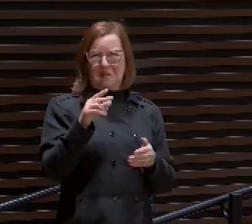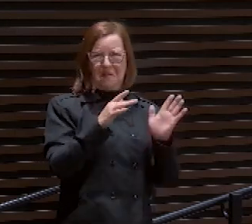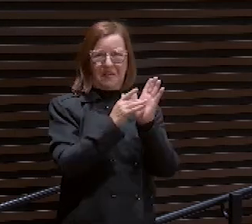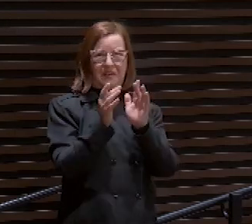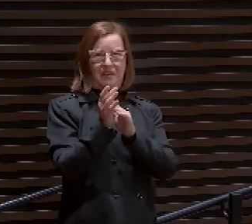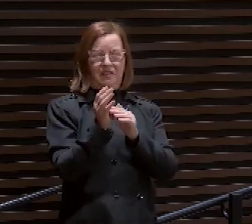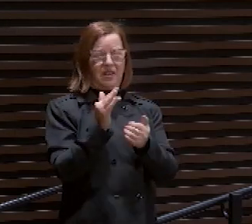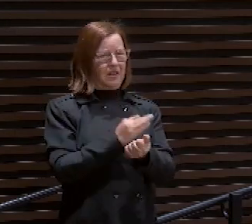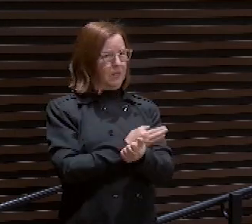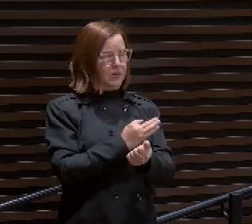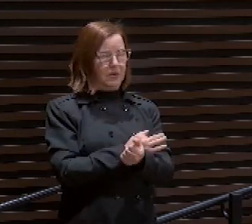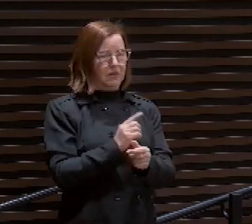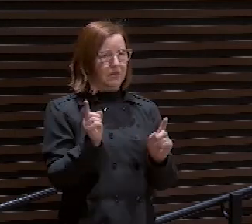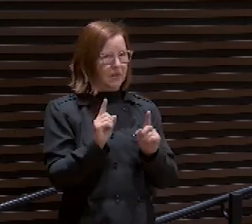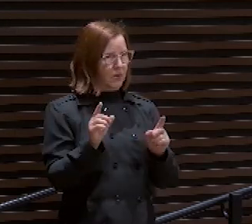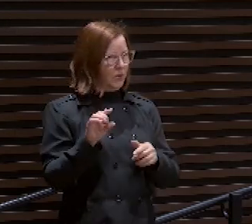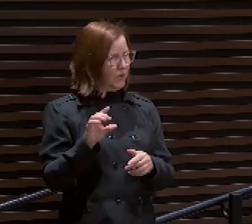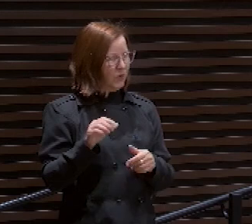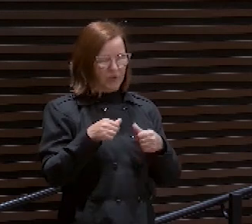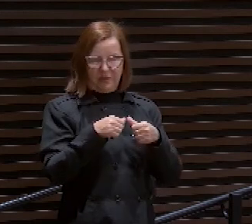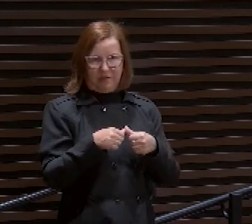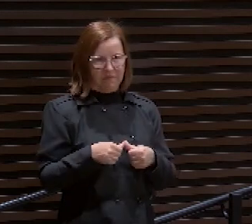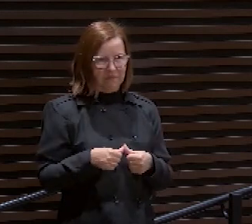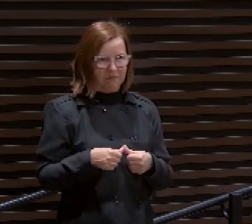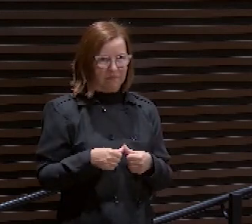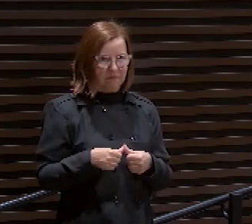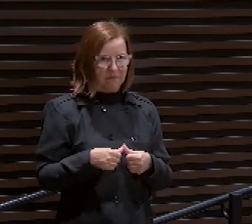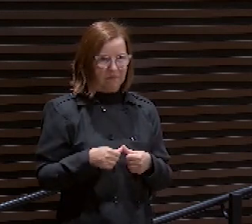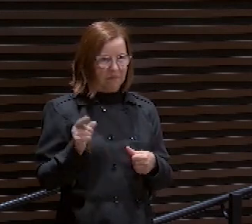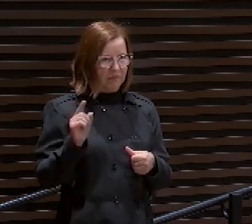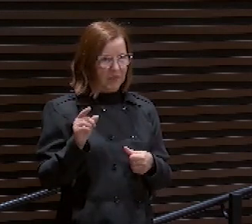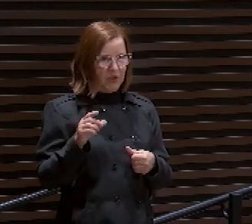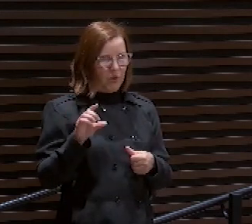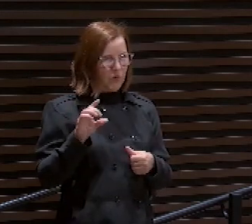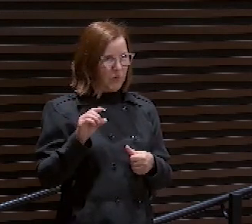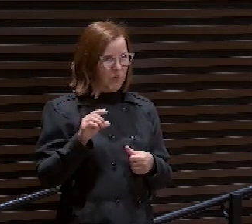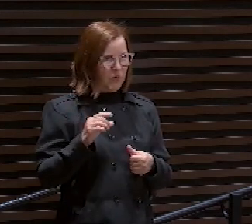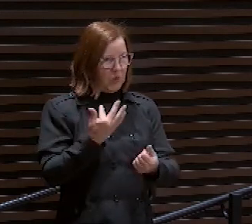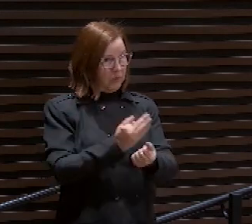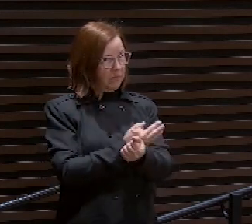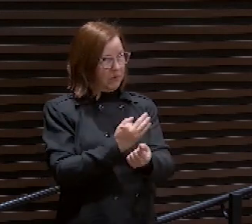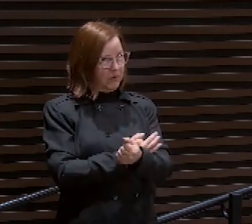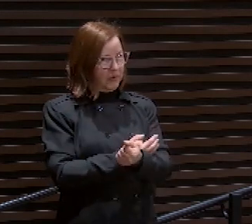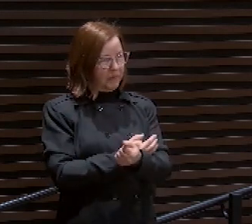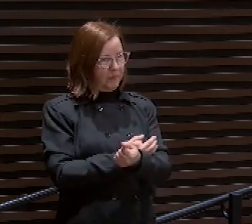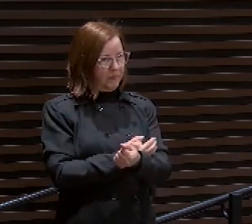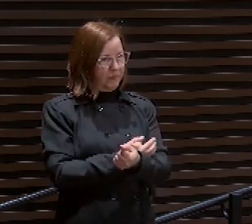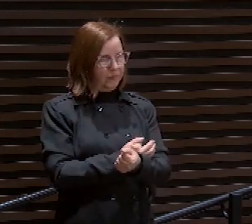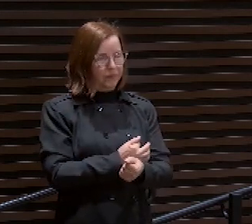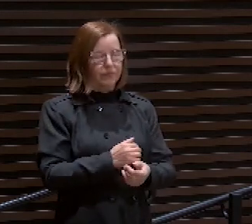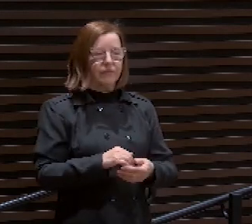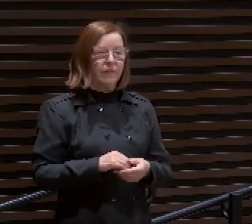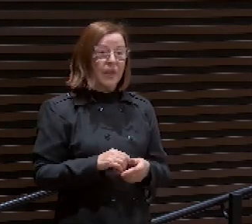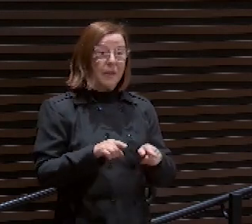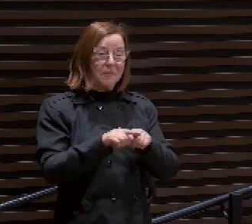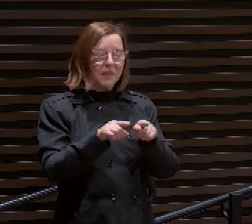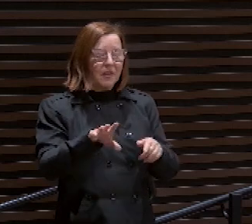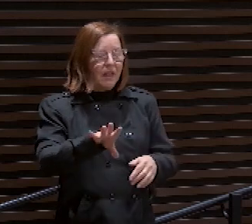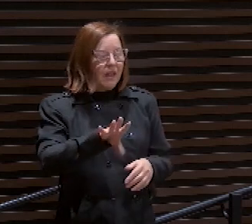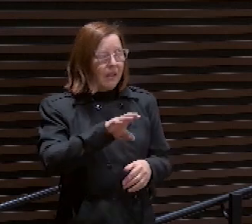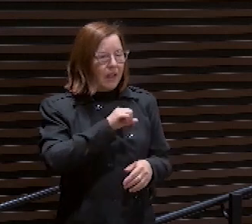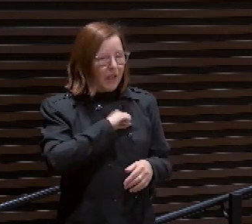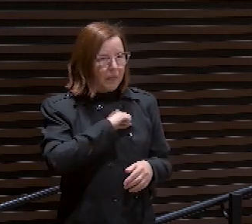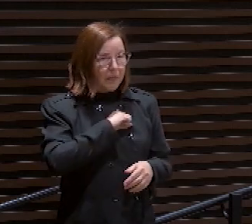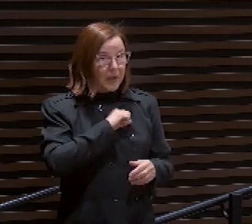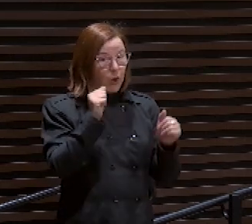tolerando. Não é só tolerar. Não é só tolerar. Não é simplesmente tolerar, mas amar com o amor